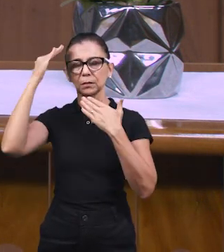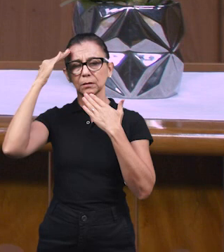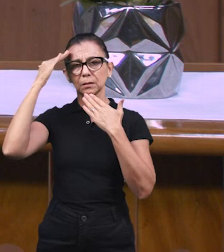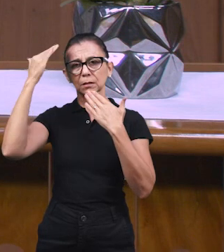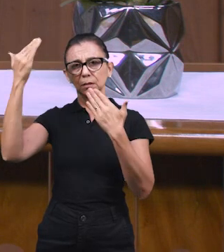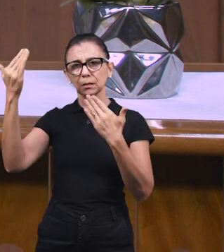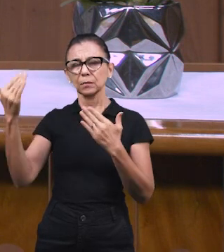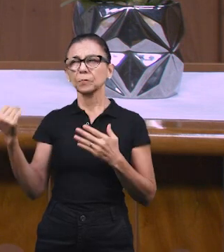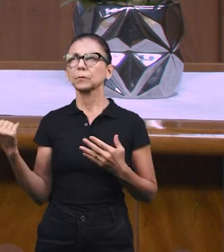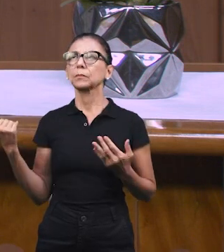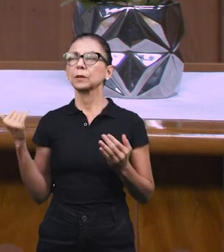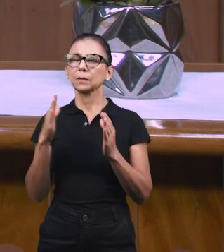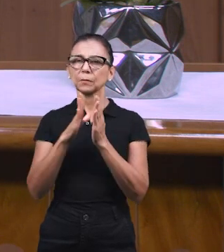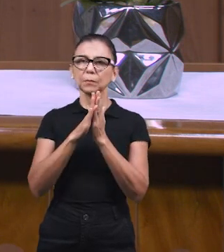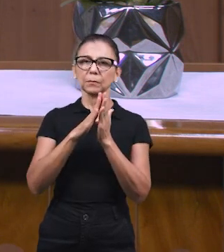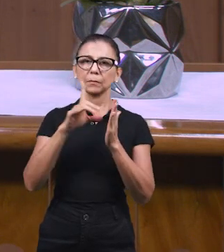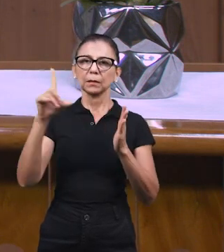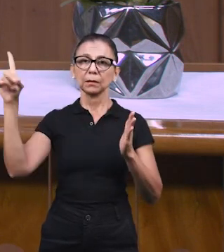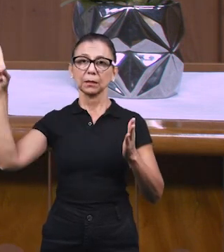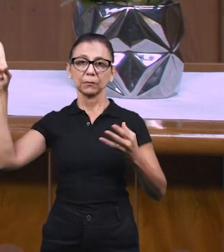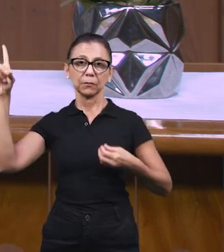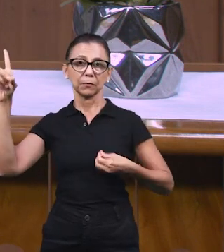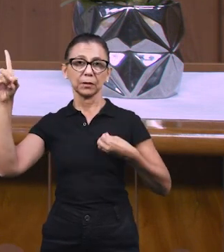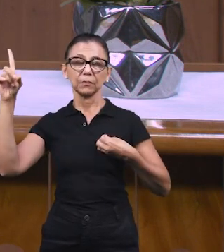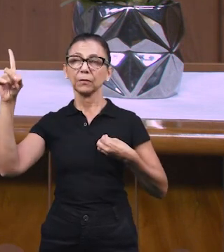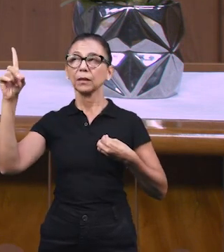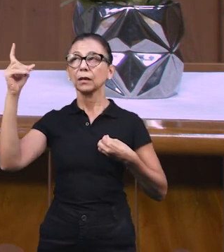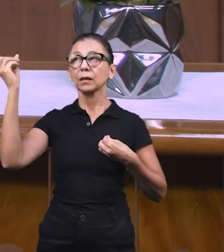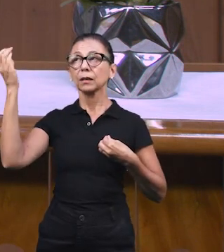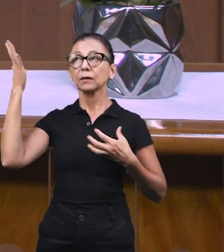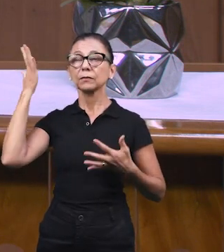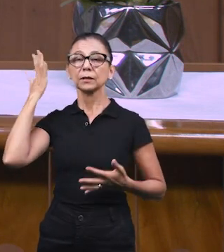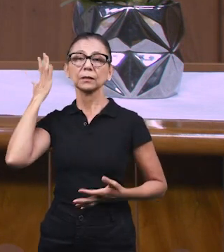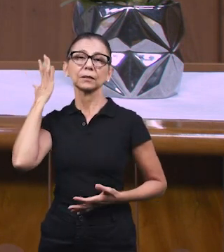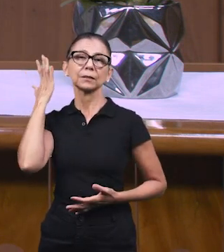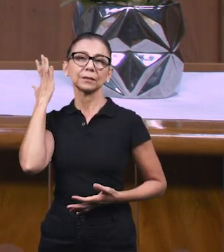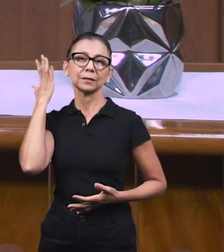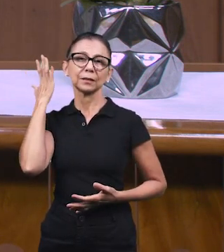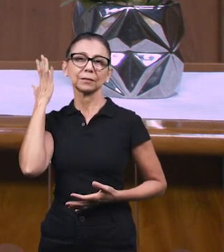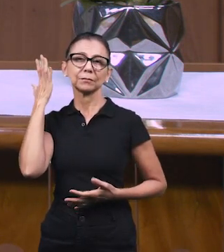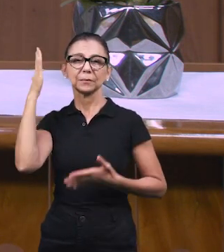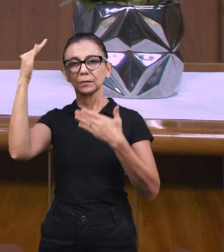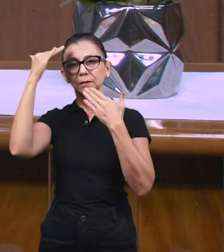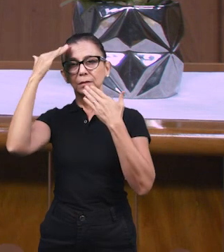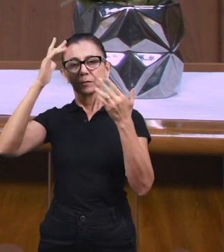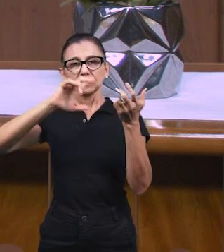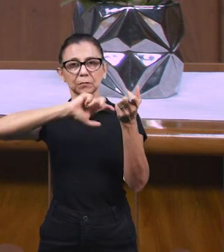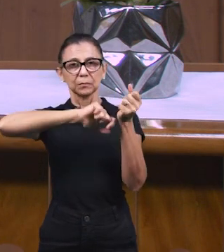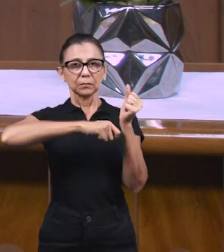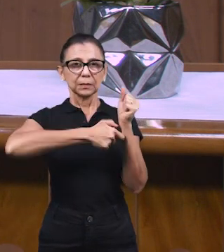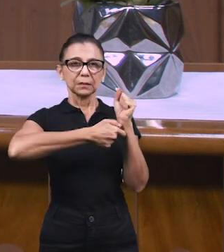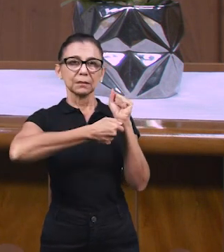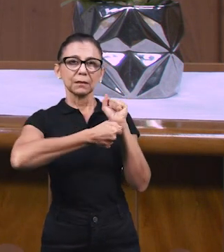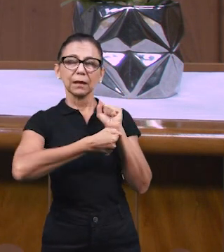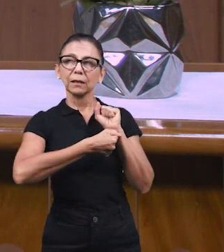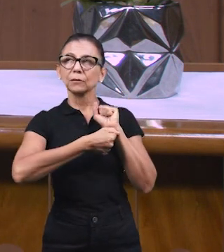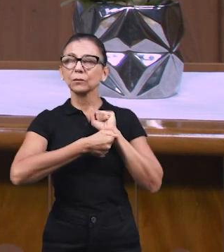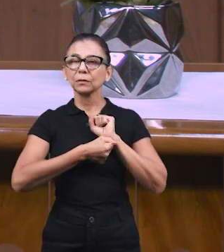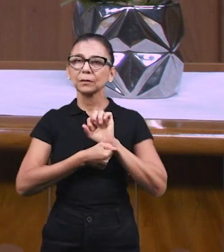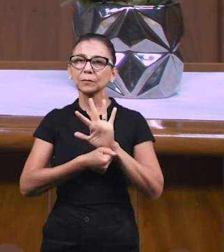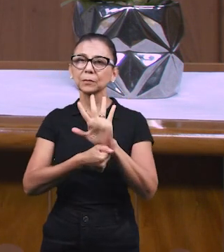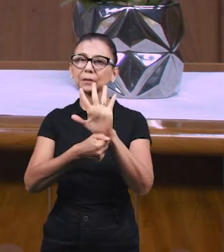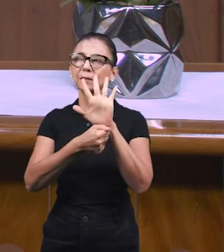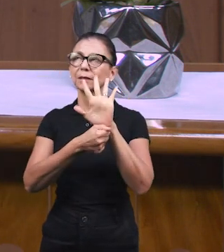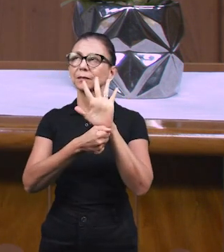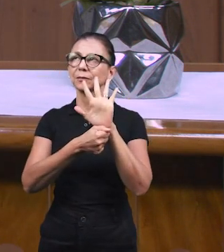Tua palavra, palavra viva, palavra revelada, pelos mistérios que o Senhor nos tem